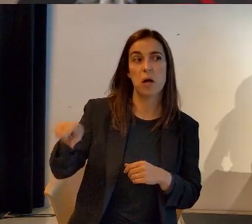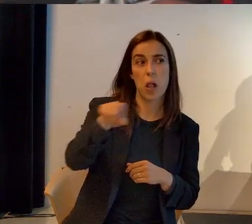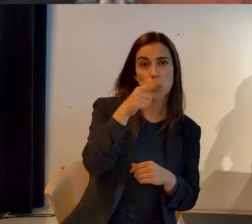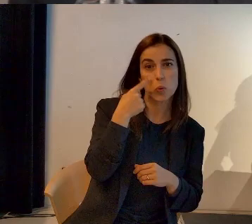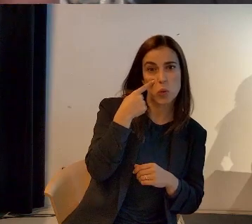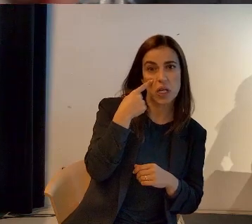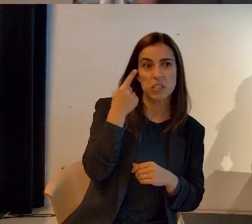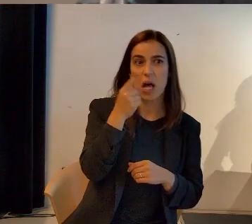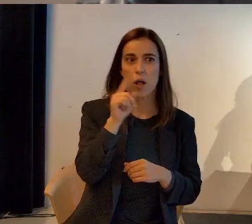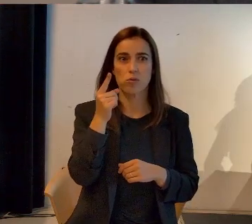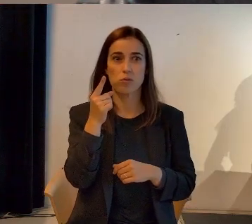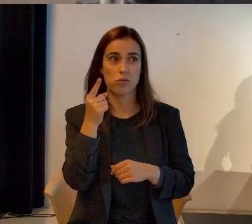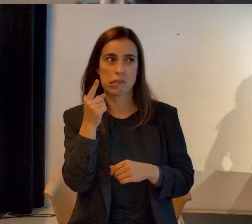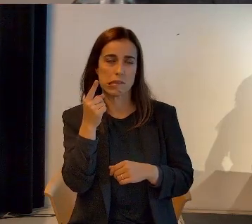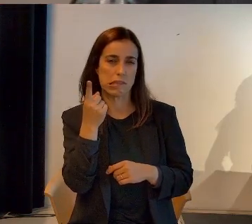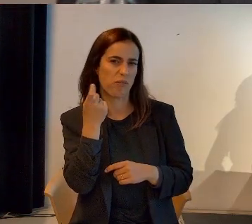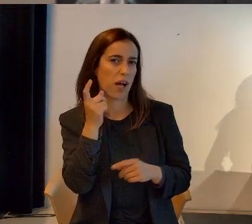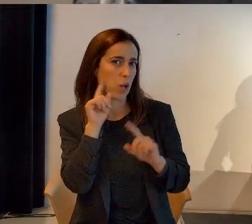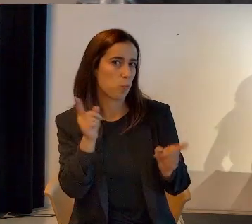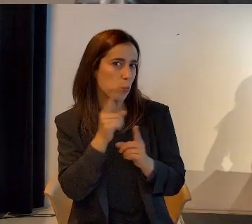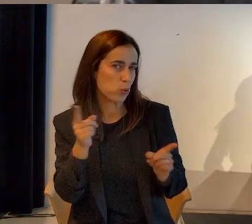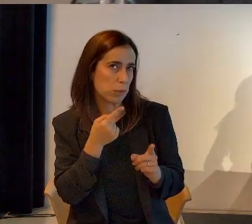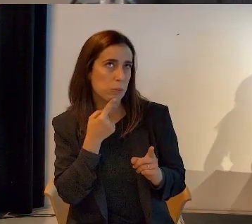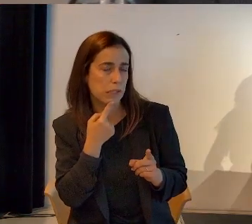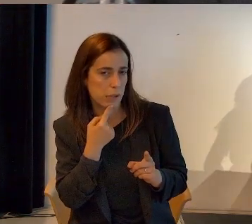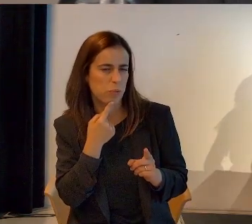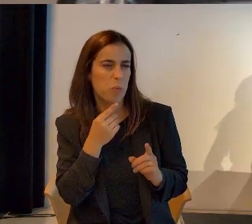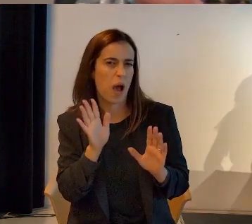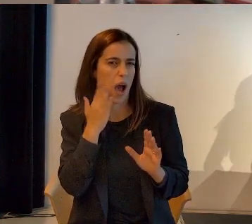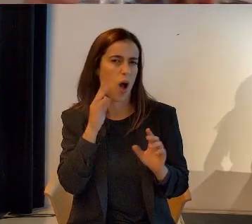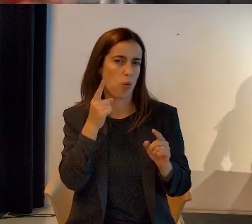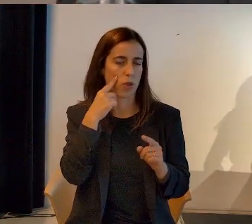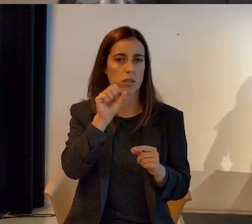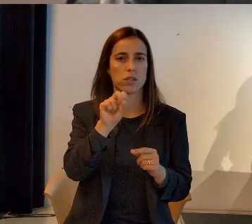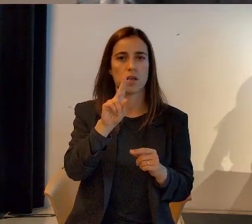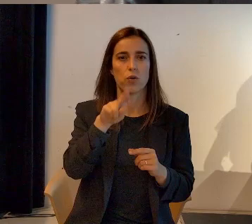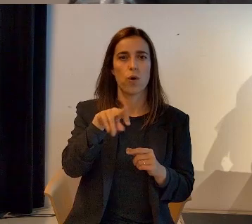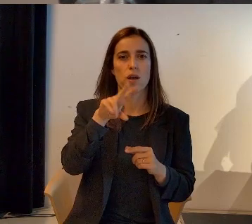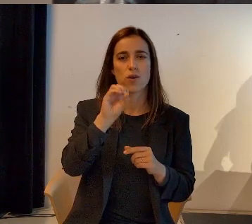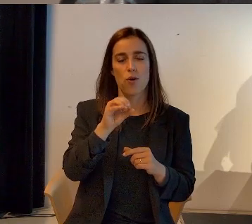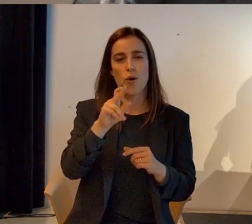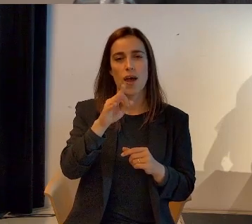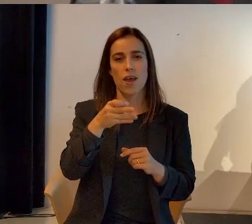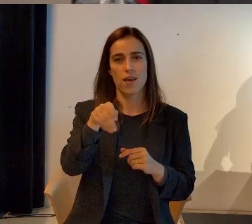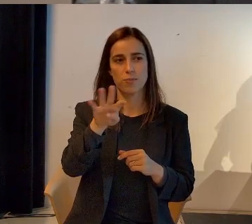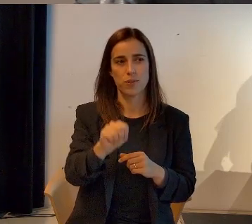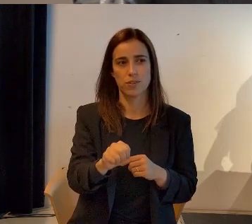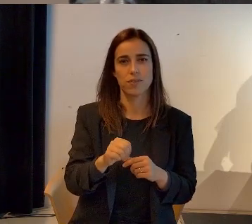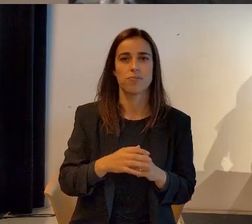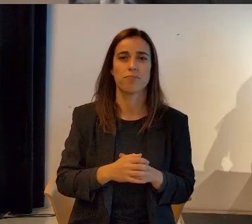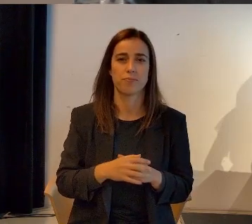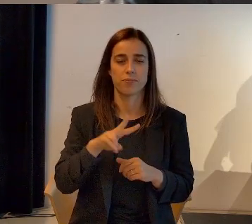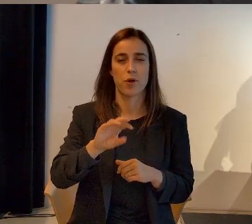coisa, outros se calhar só ouvindo mesmo música, mas sem dúvida toda a gente conhece os Guano Apes, toda a gente conhece o